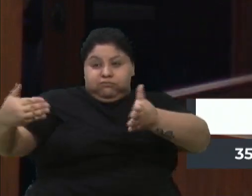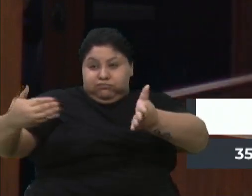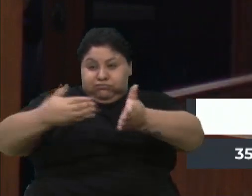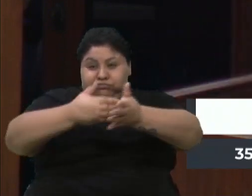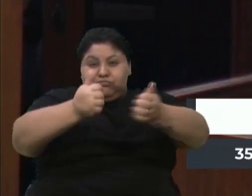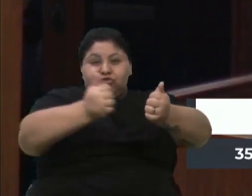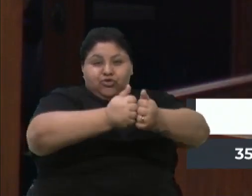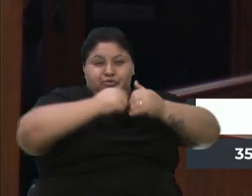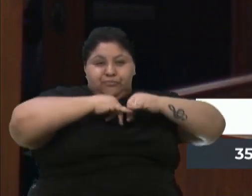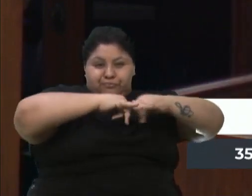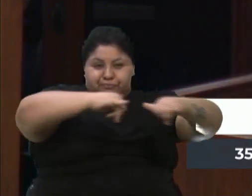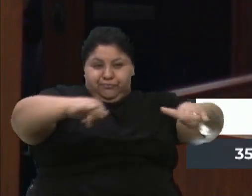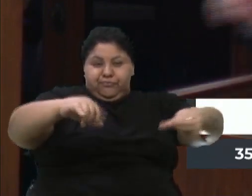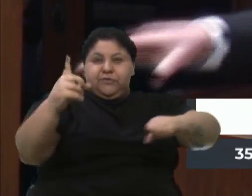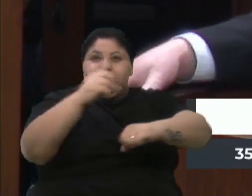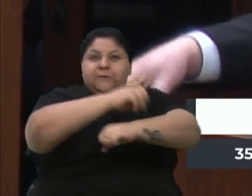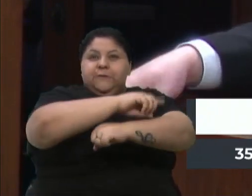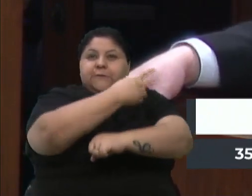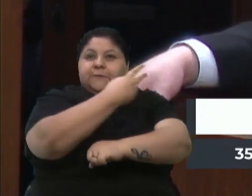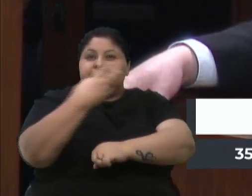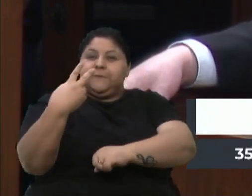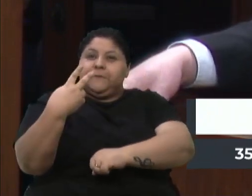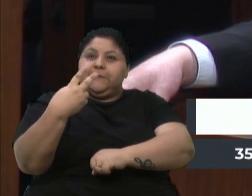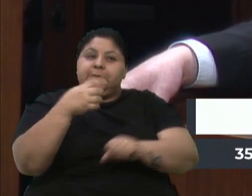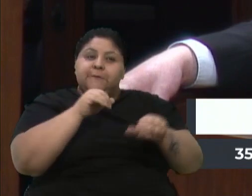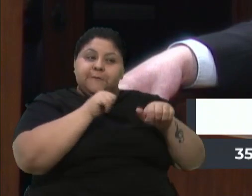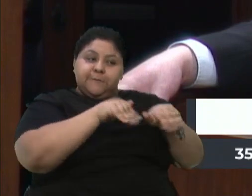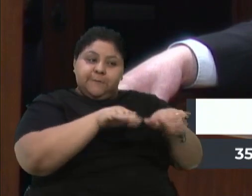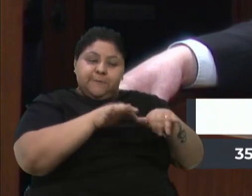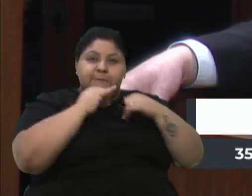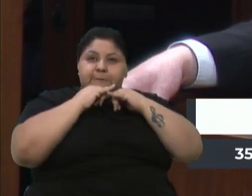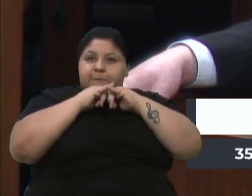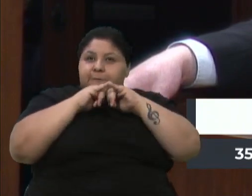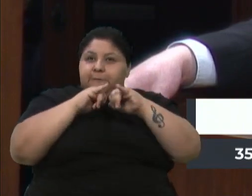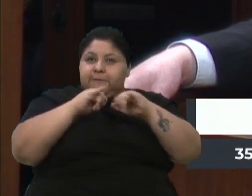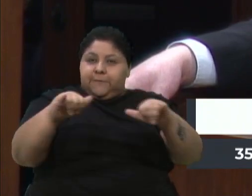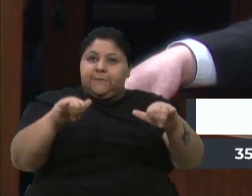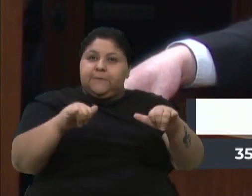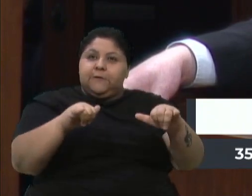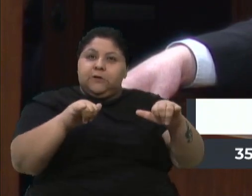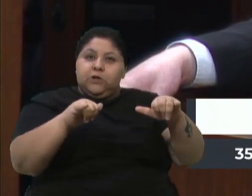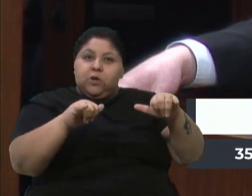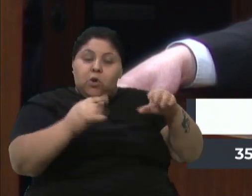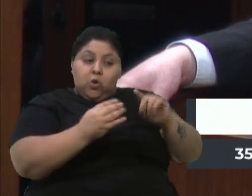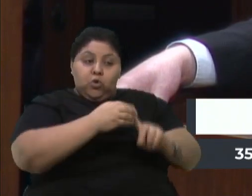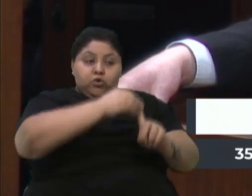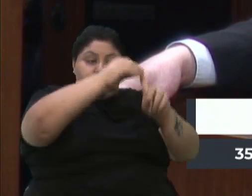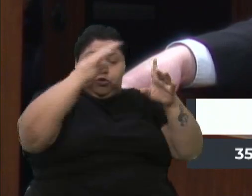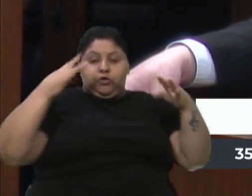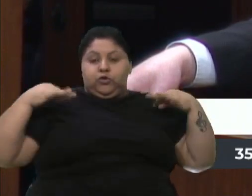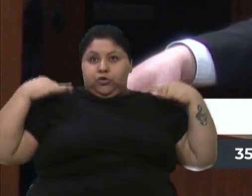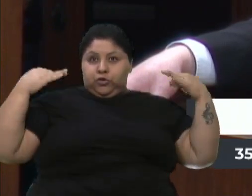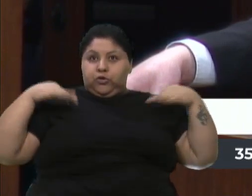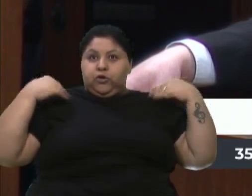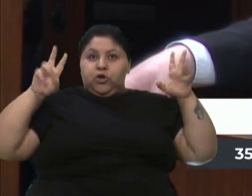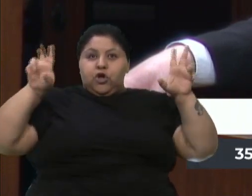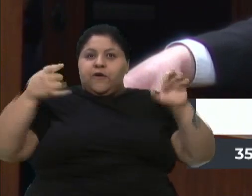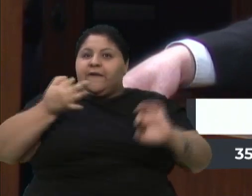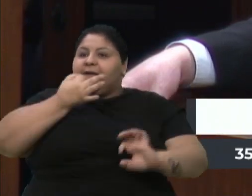campanha. Dia 22/9 serão anunciados os embaixadores do turismo 2023 no Café